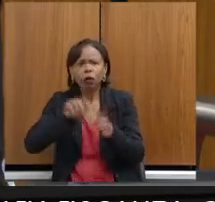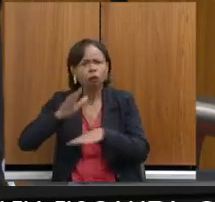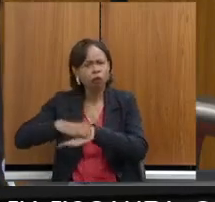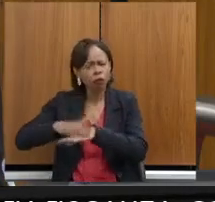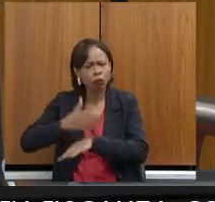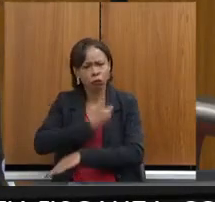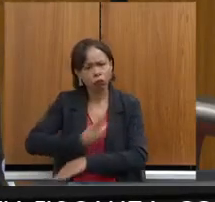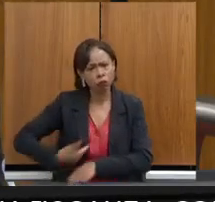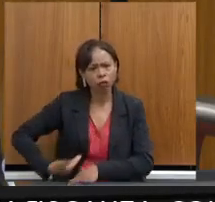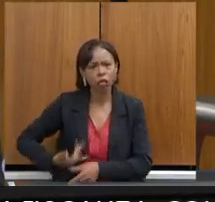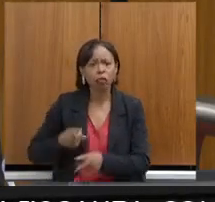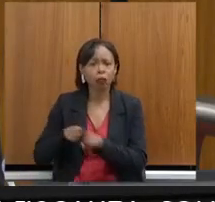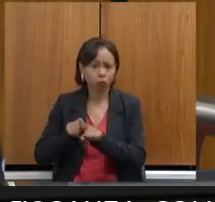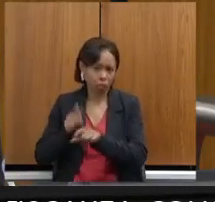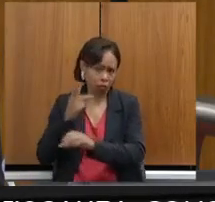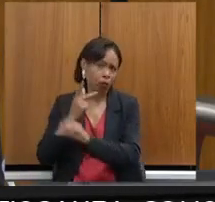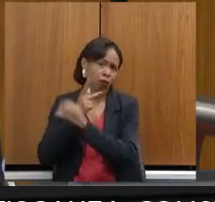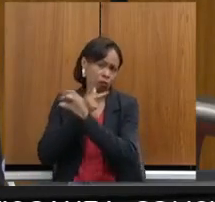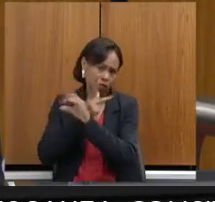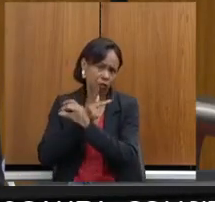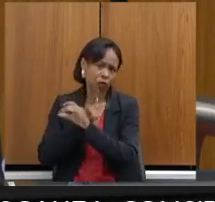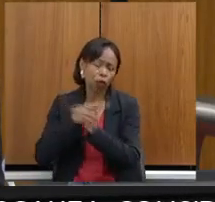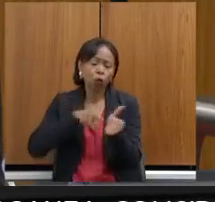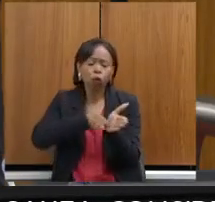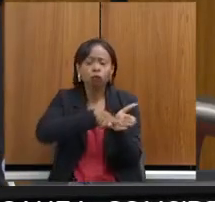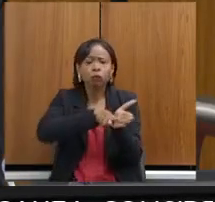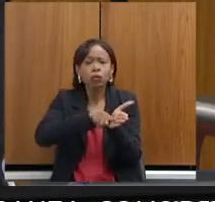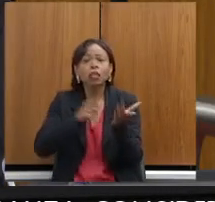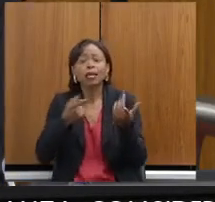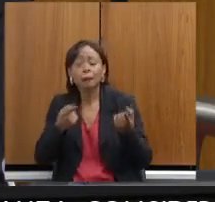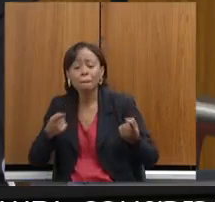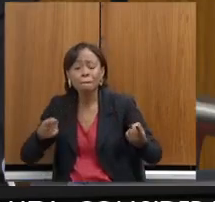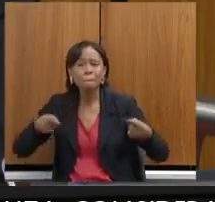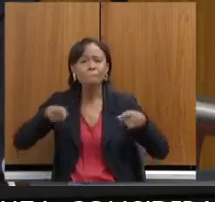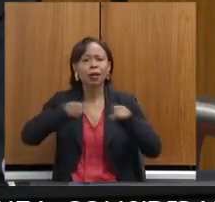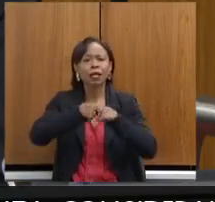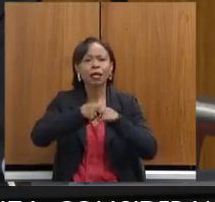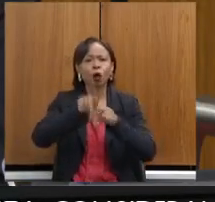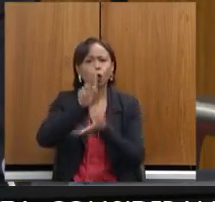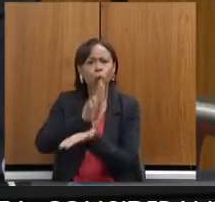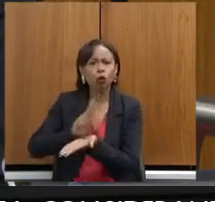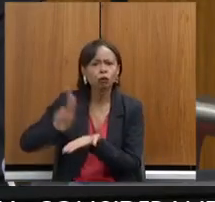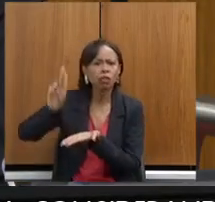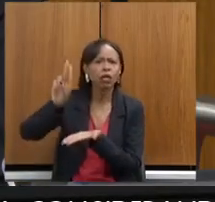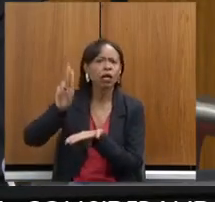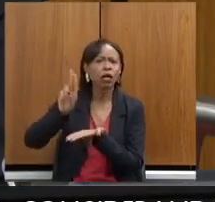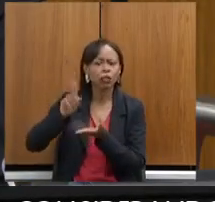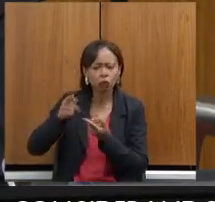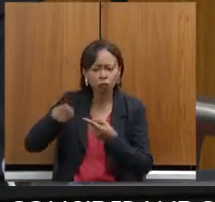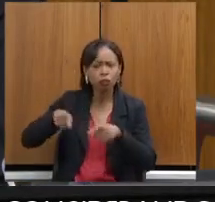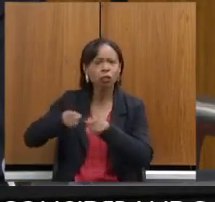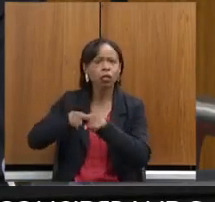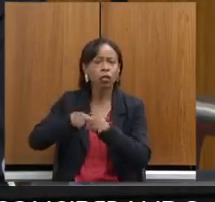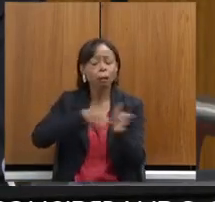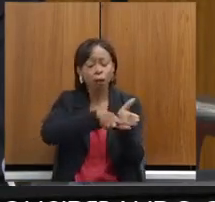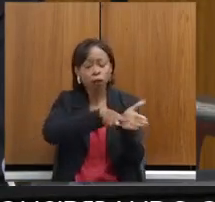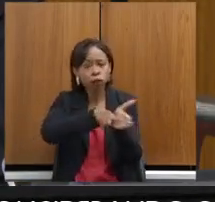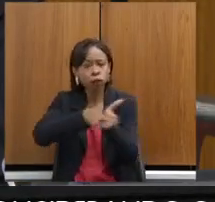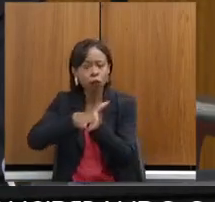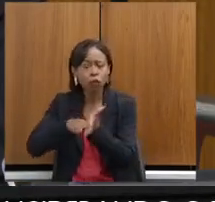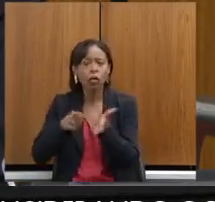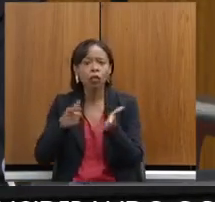Governo e da Polícia Civil também de parcerias com universidades né fazer esses levantamentos